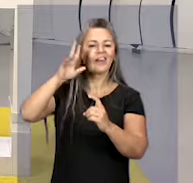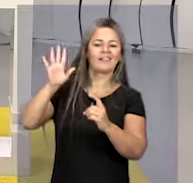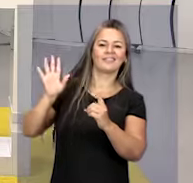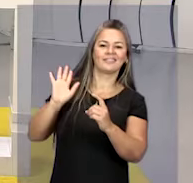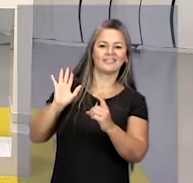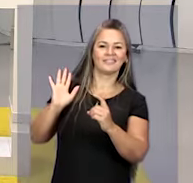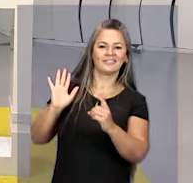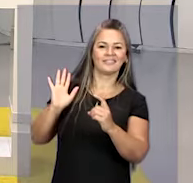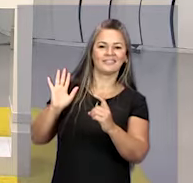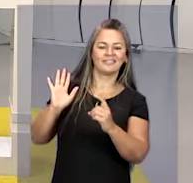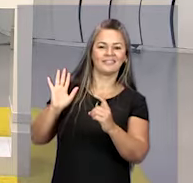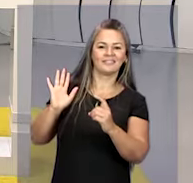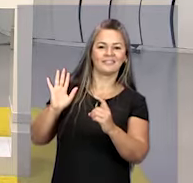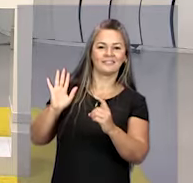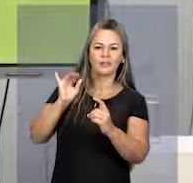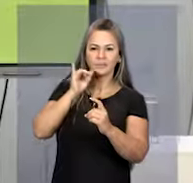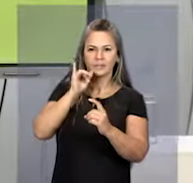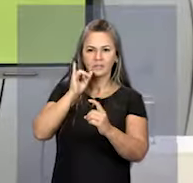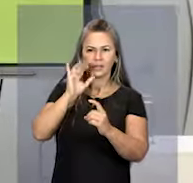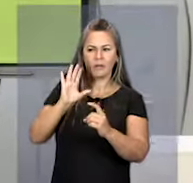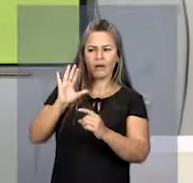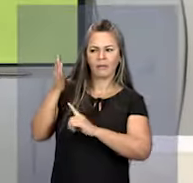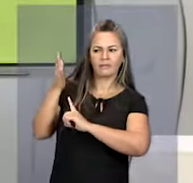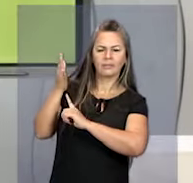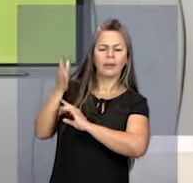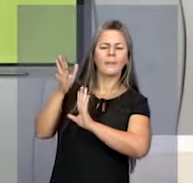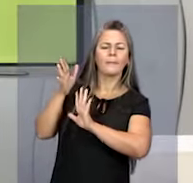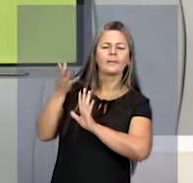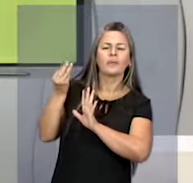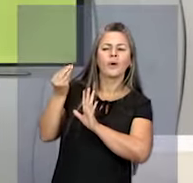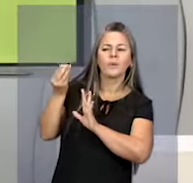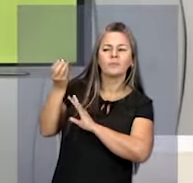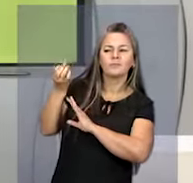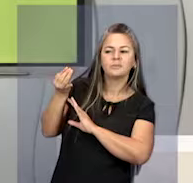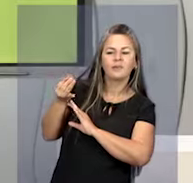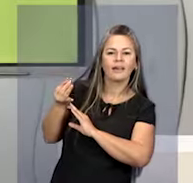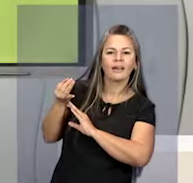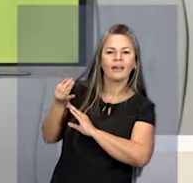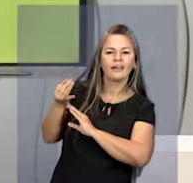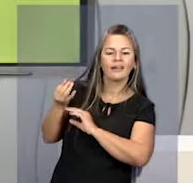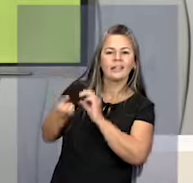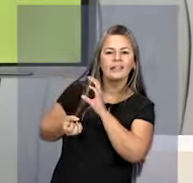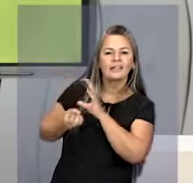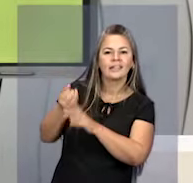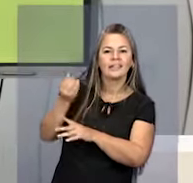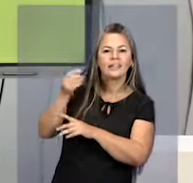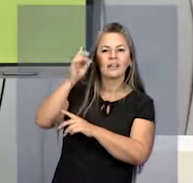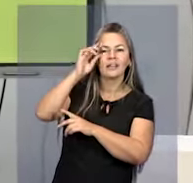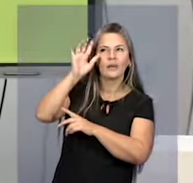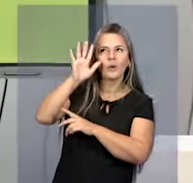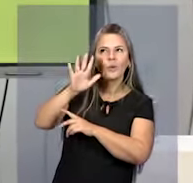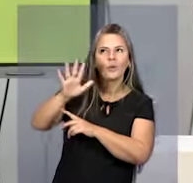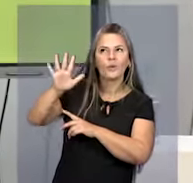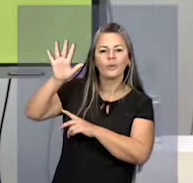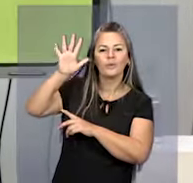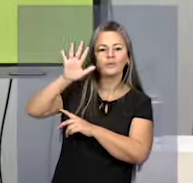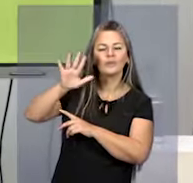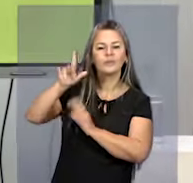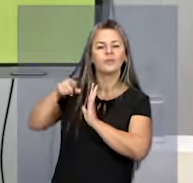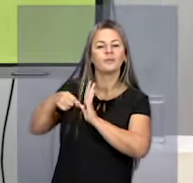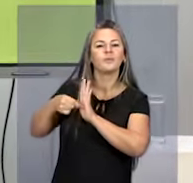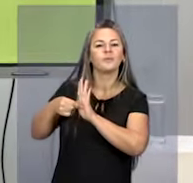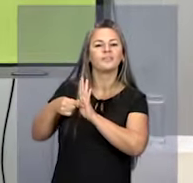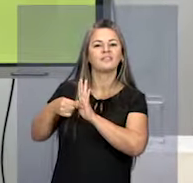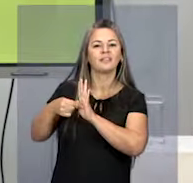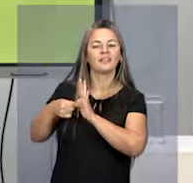reais, assim, lógicas de acontecerem, mas que ajudam a explicar o sentimento e a